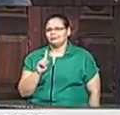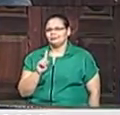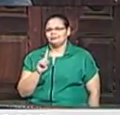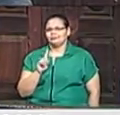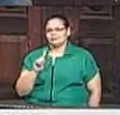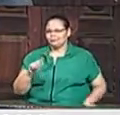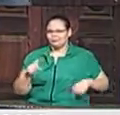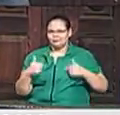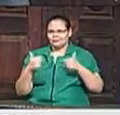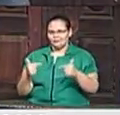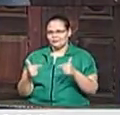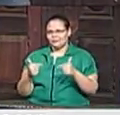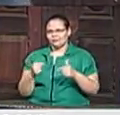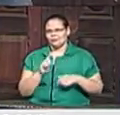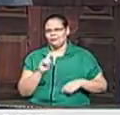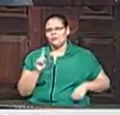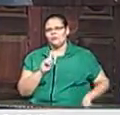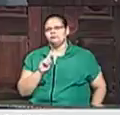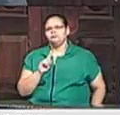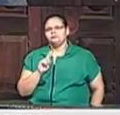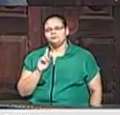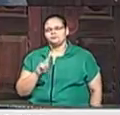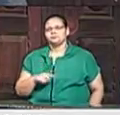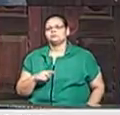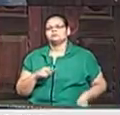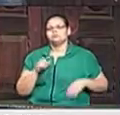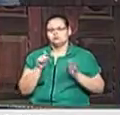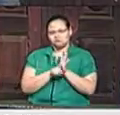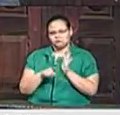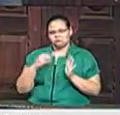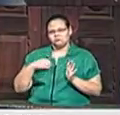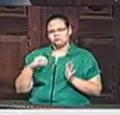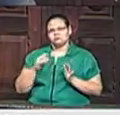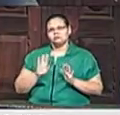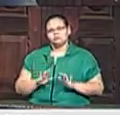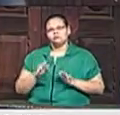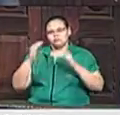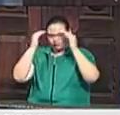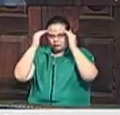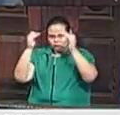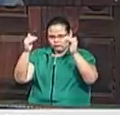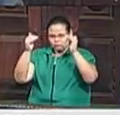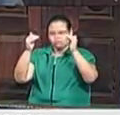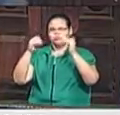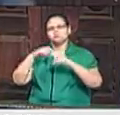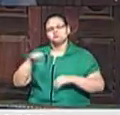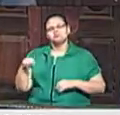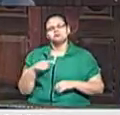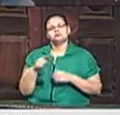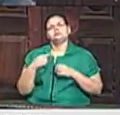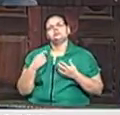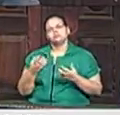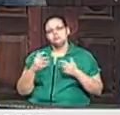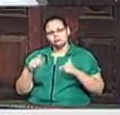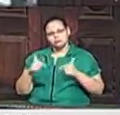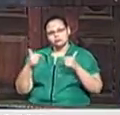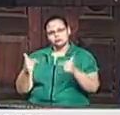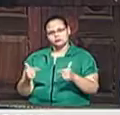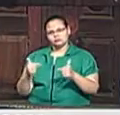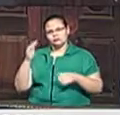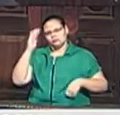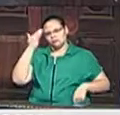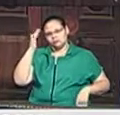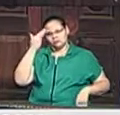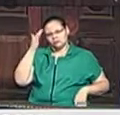esta iniciativa, não a majoração da contribuição e o respeito àqueles que reivindicam e a compreensão àqueles